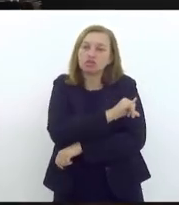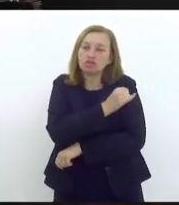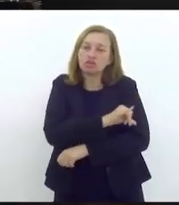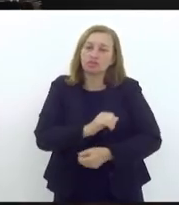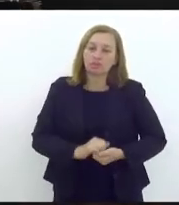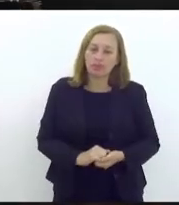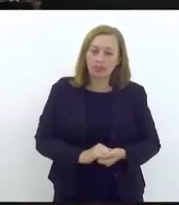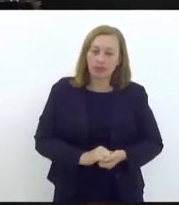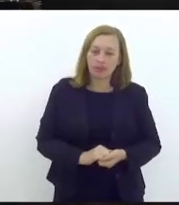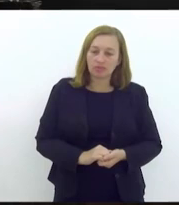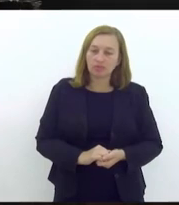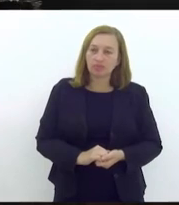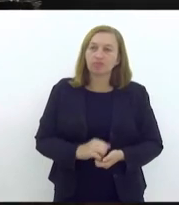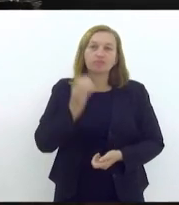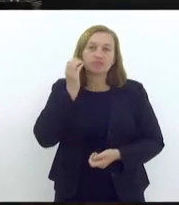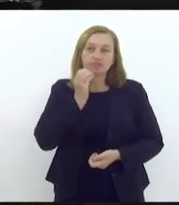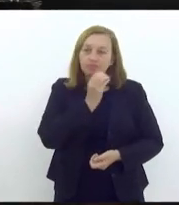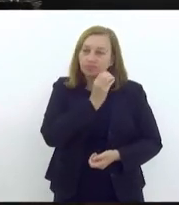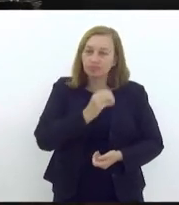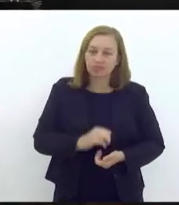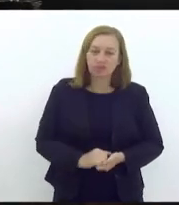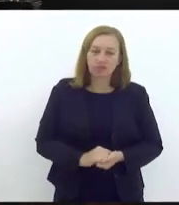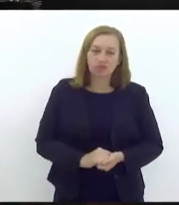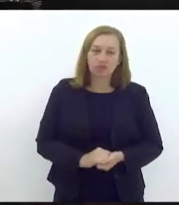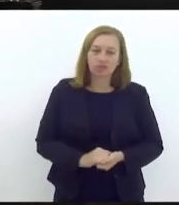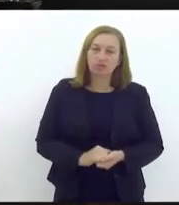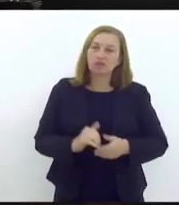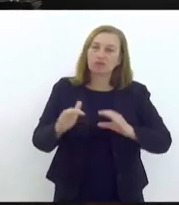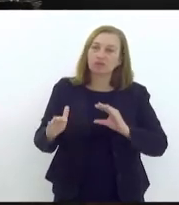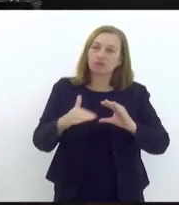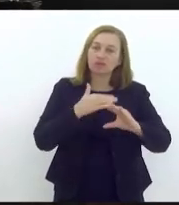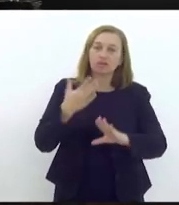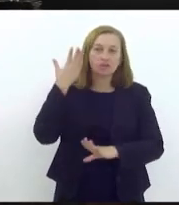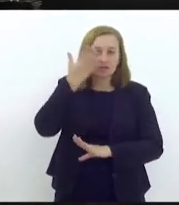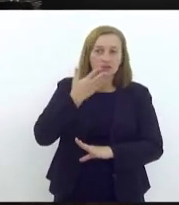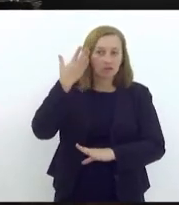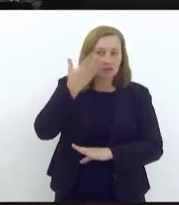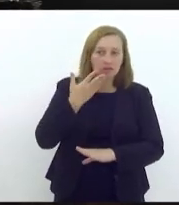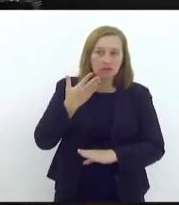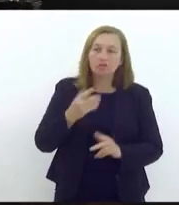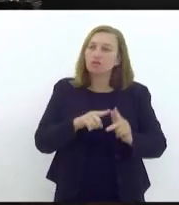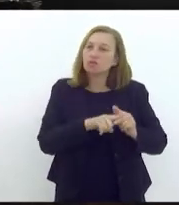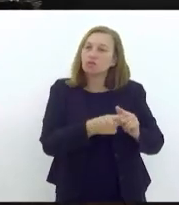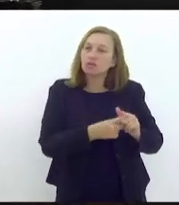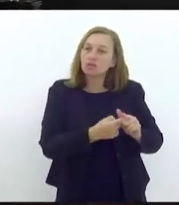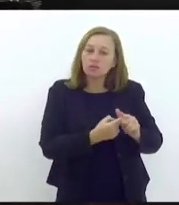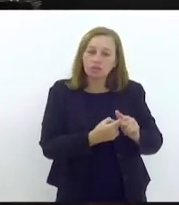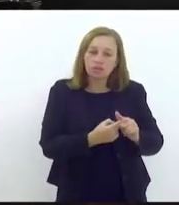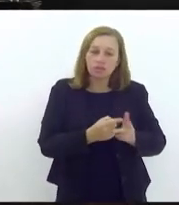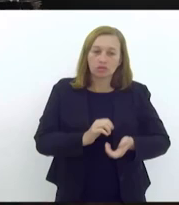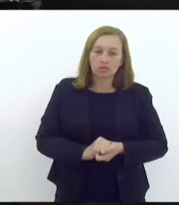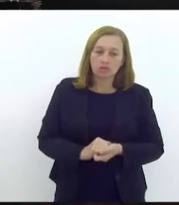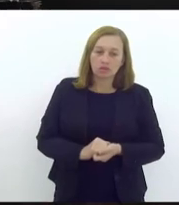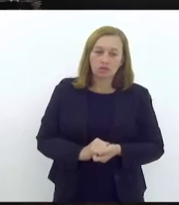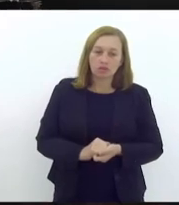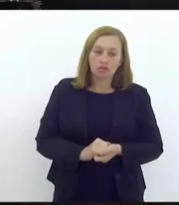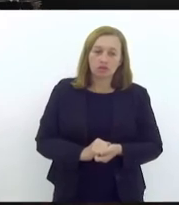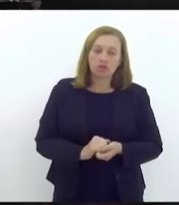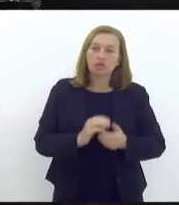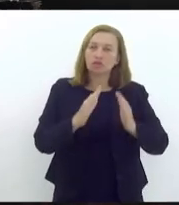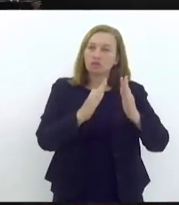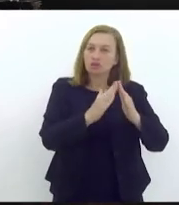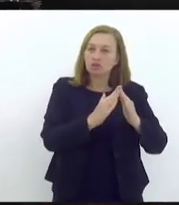Estado do Rio de Janeiro Cláudio Castro o envio de mensagens expondo sobre a regularização fundiária dos imóveis